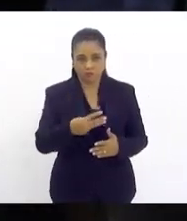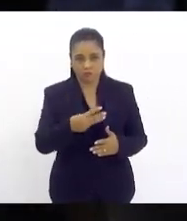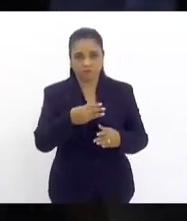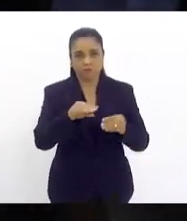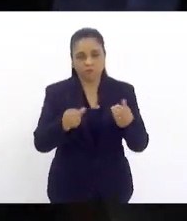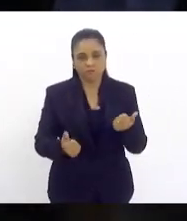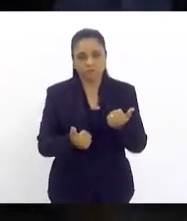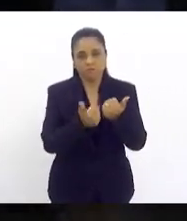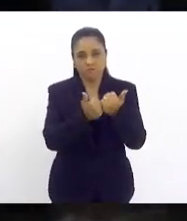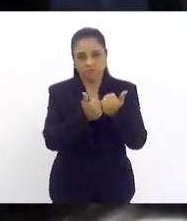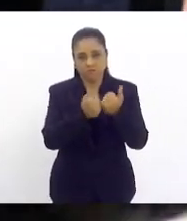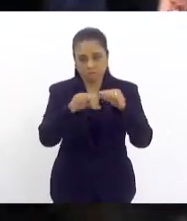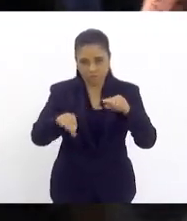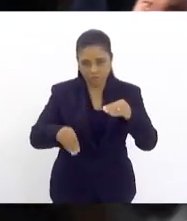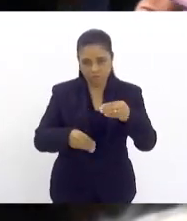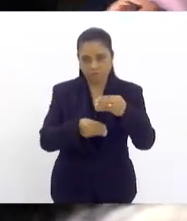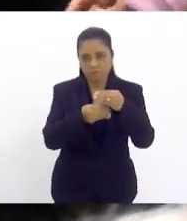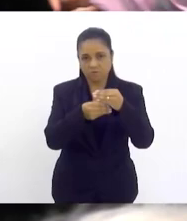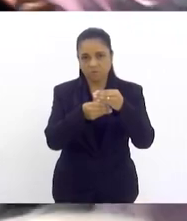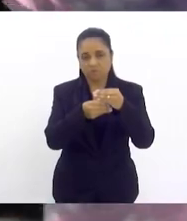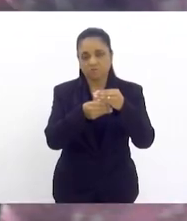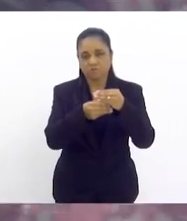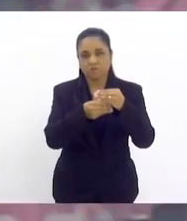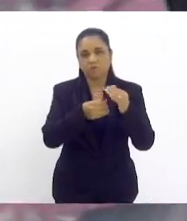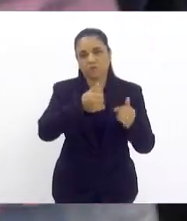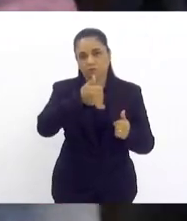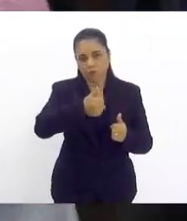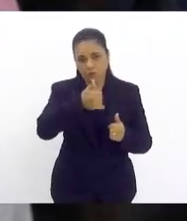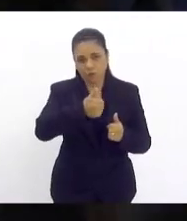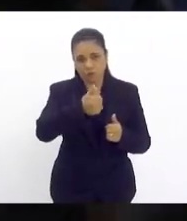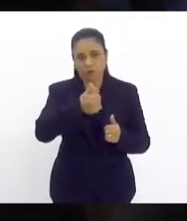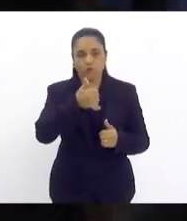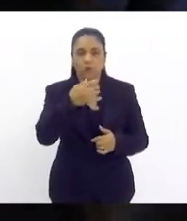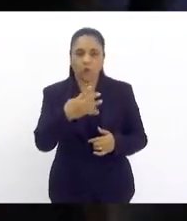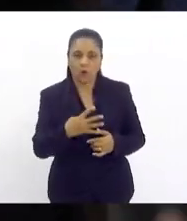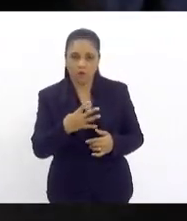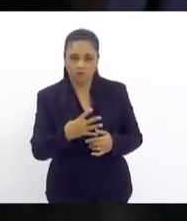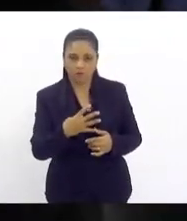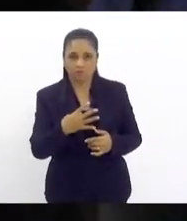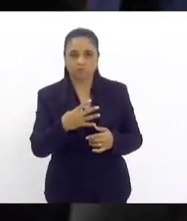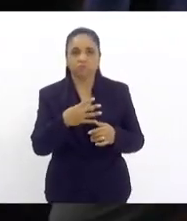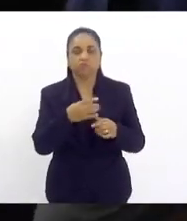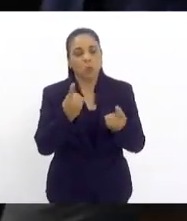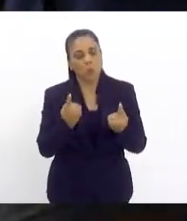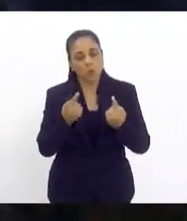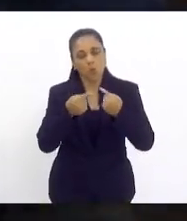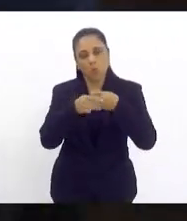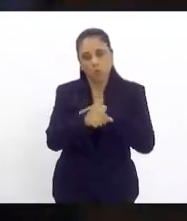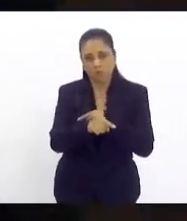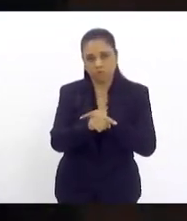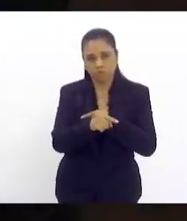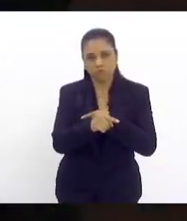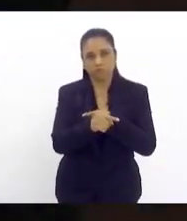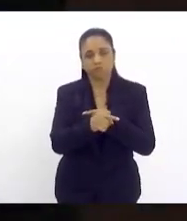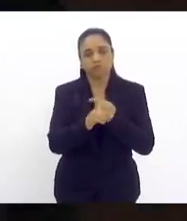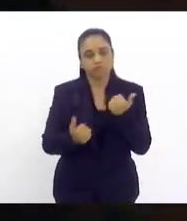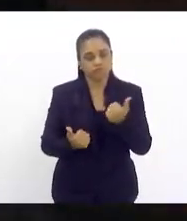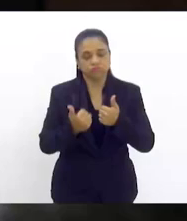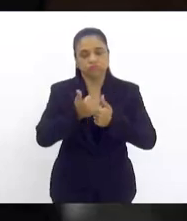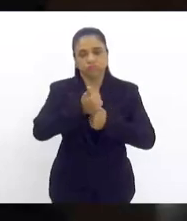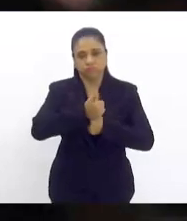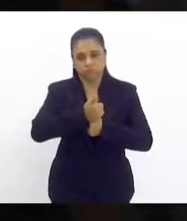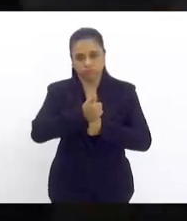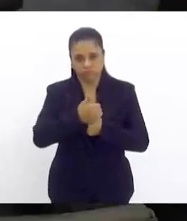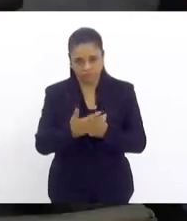subemenda aglutinativa às emendas número 1 e 4, contrário às demais emendas, concluindo por substitutivo.